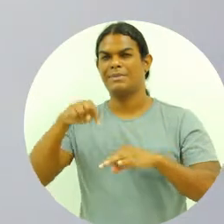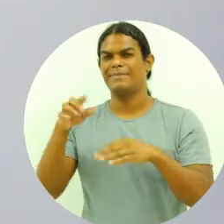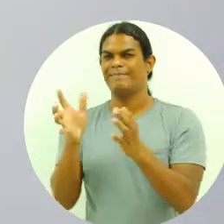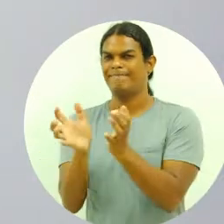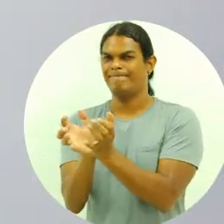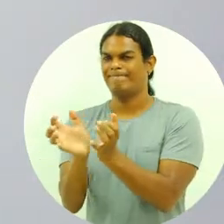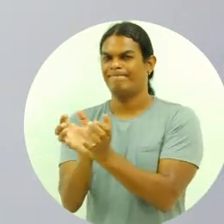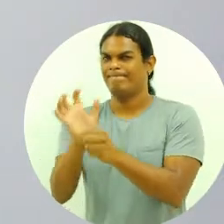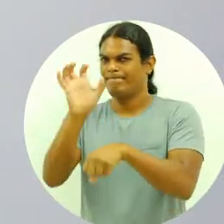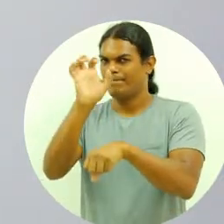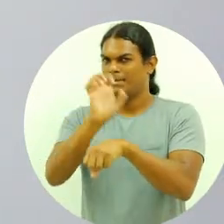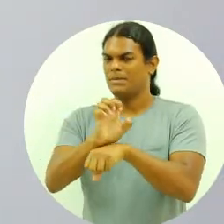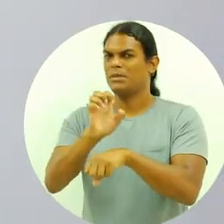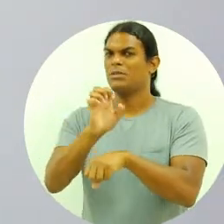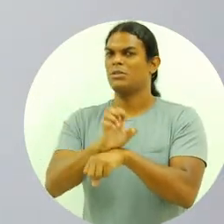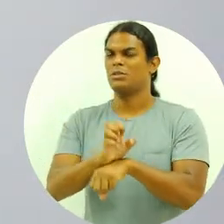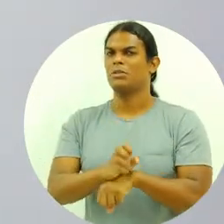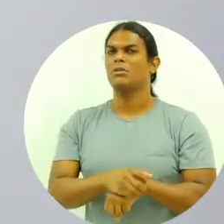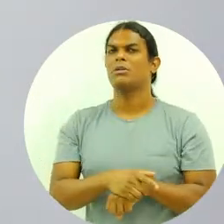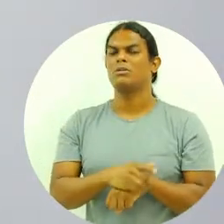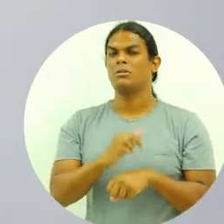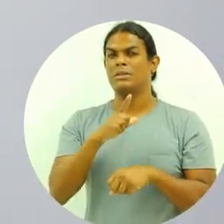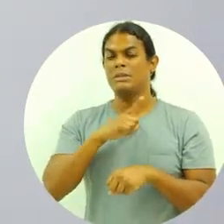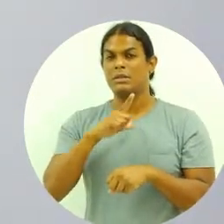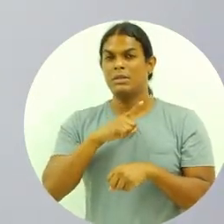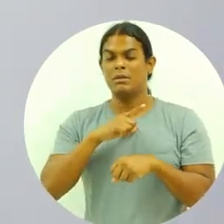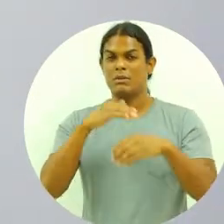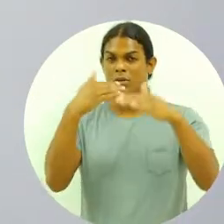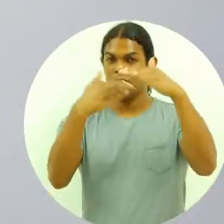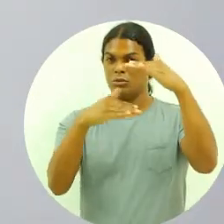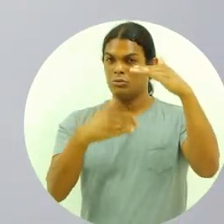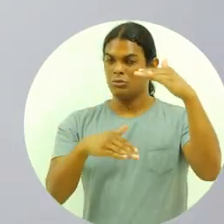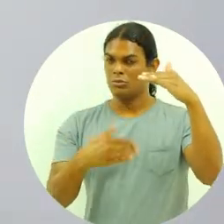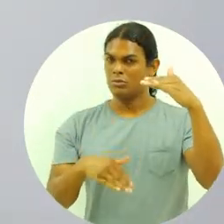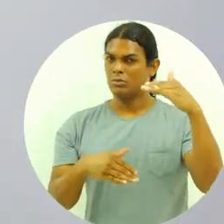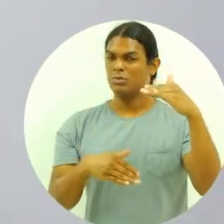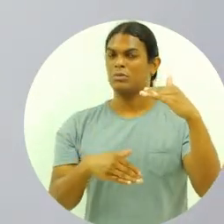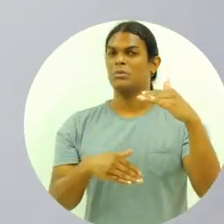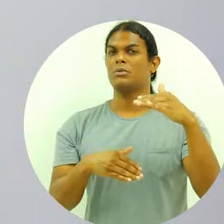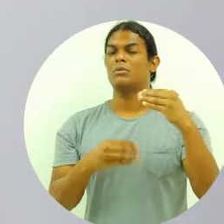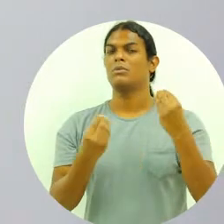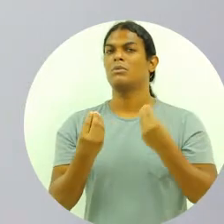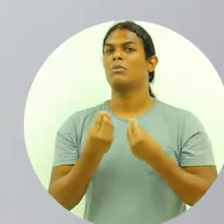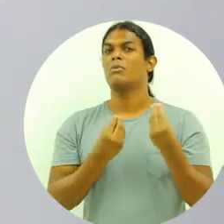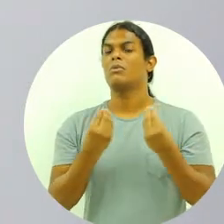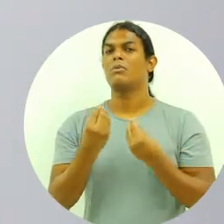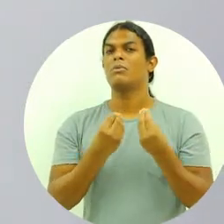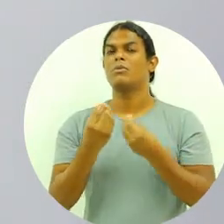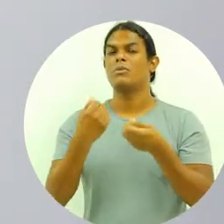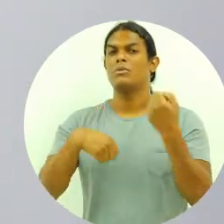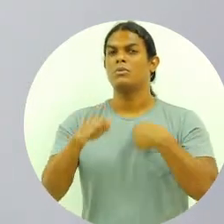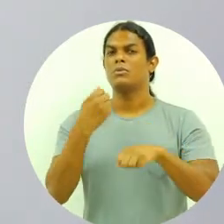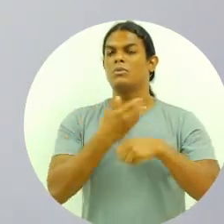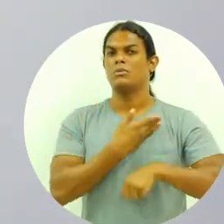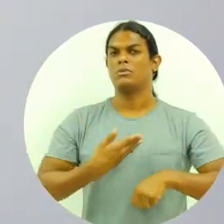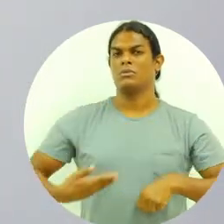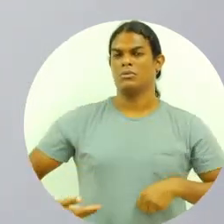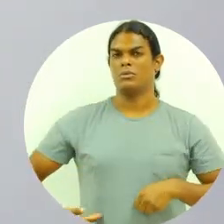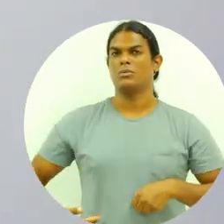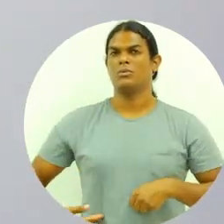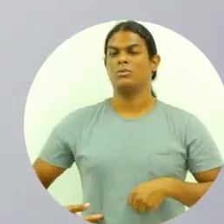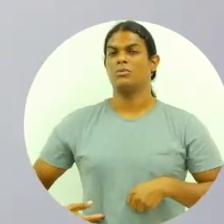tudo pode, você tem a estruturação do Estado como um direito administrativo de